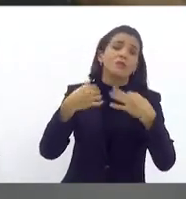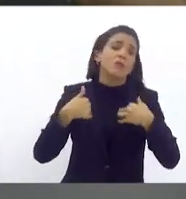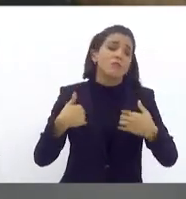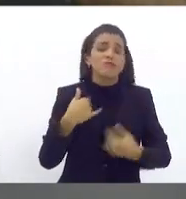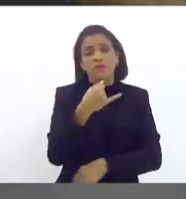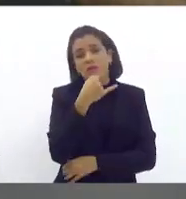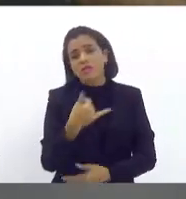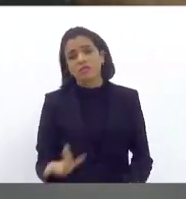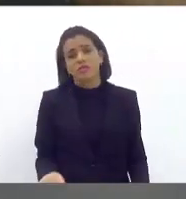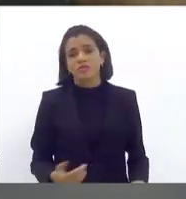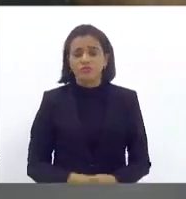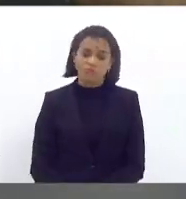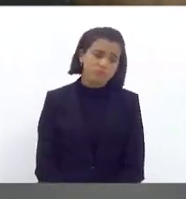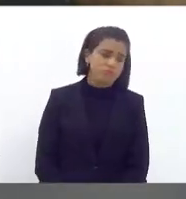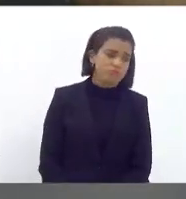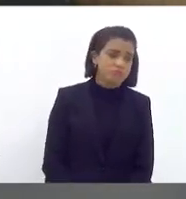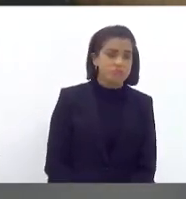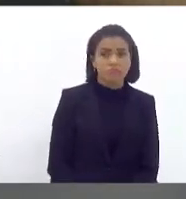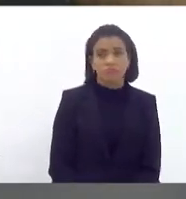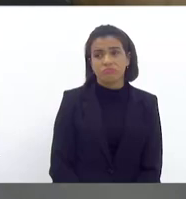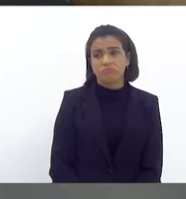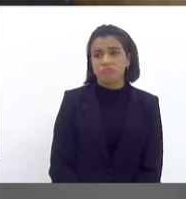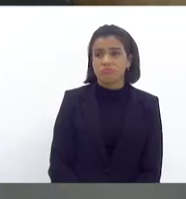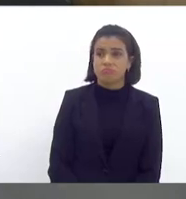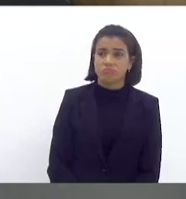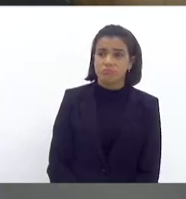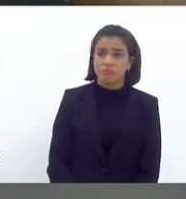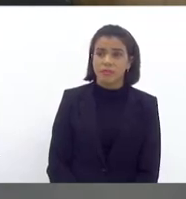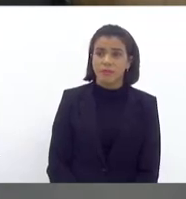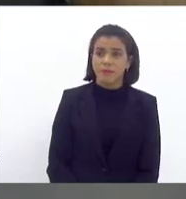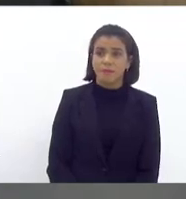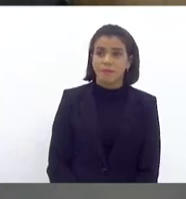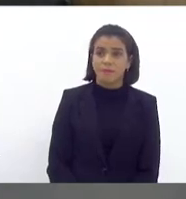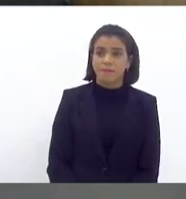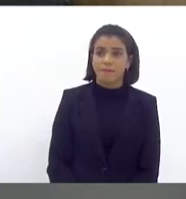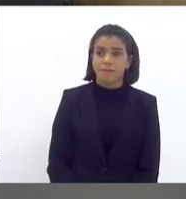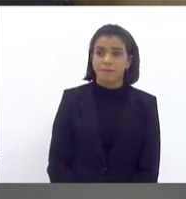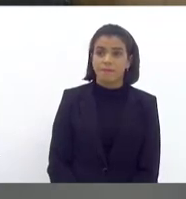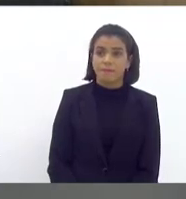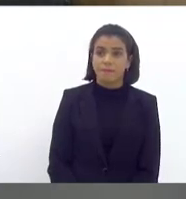ficar triste. Vamos almoçar. Ficam aqui...